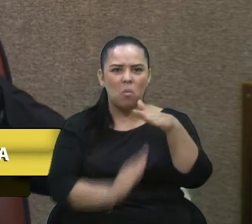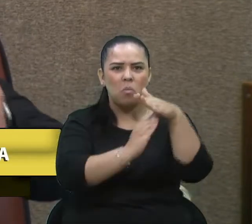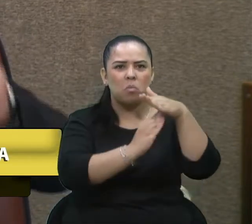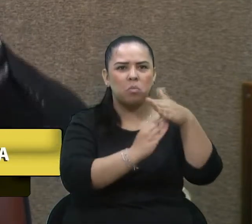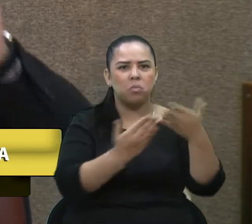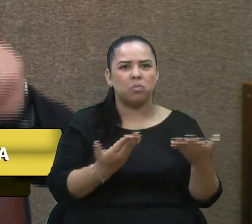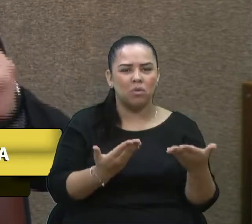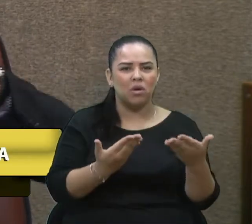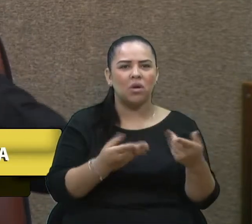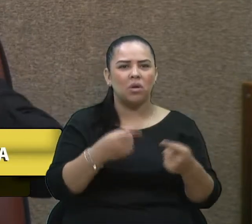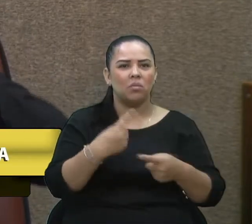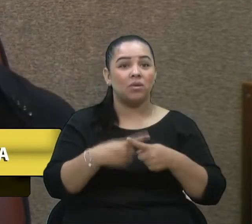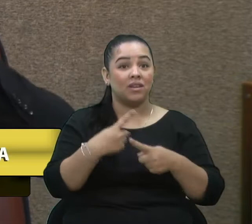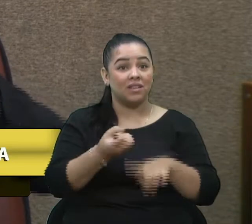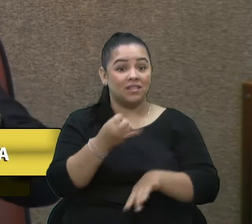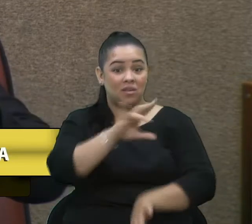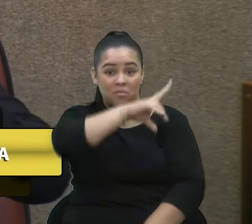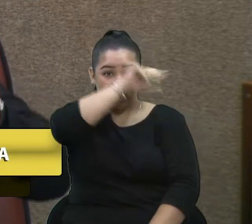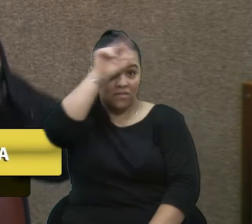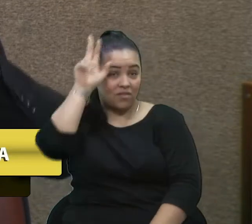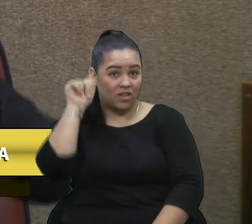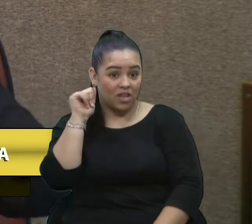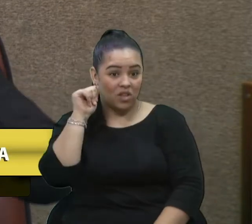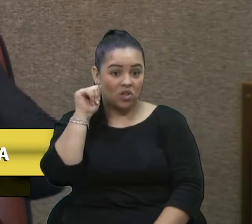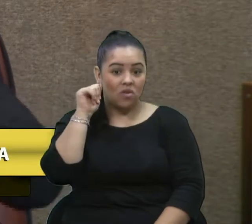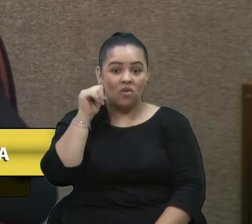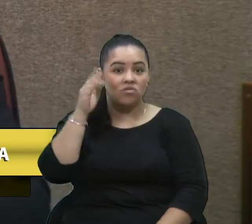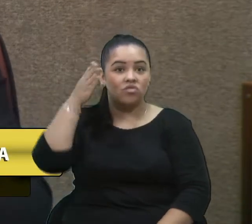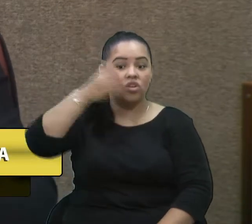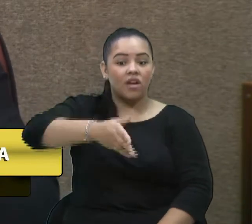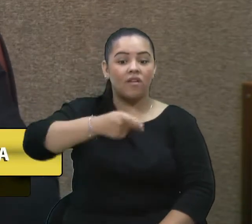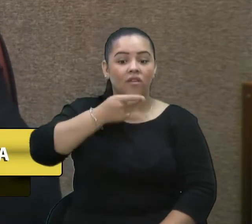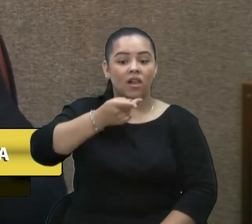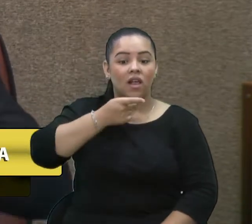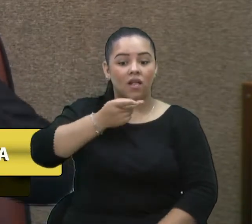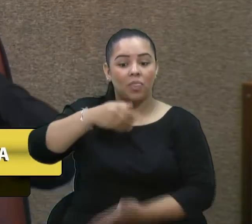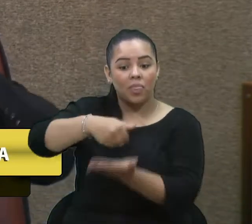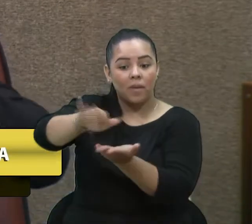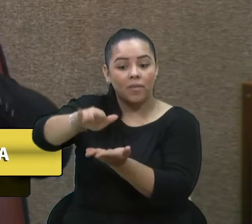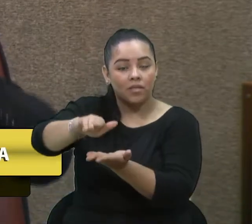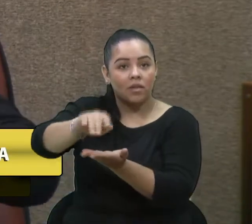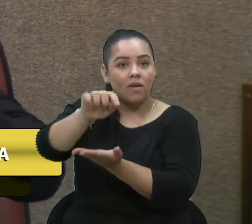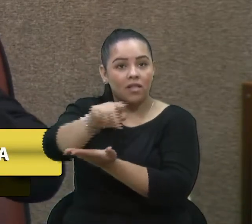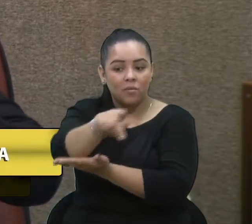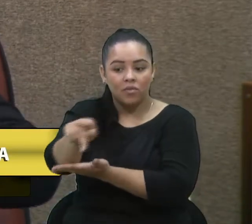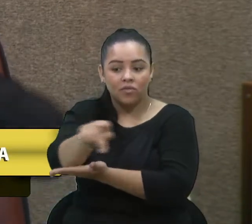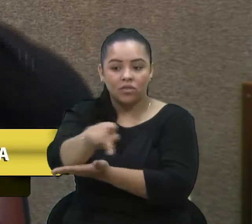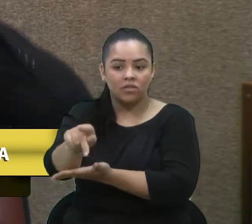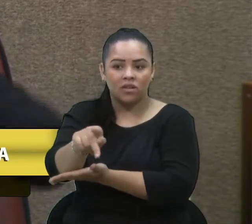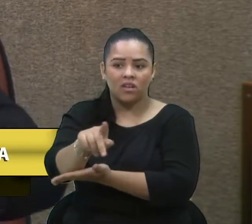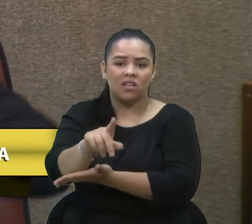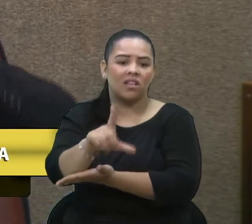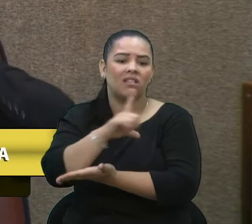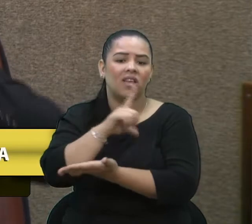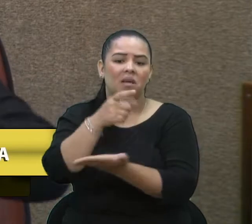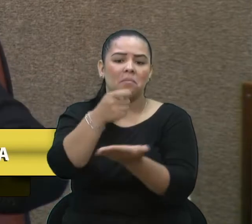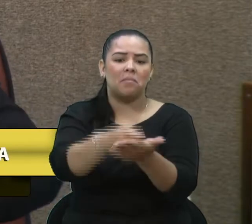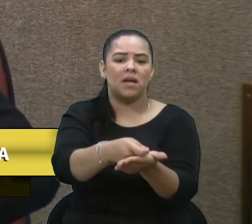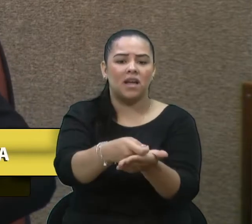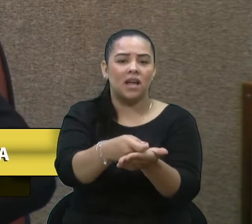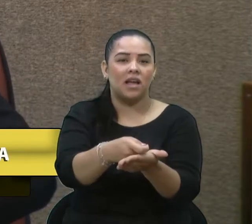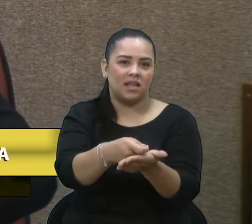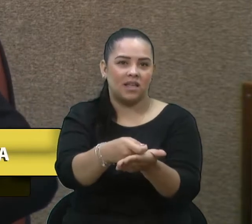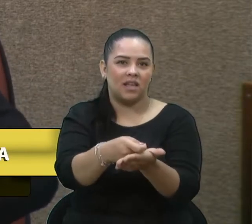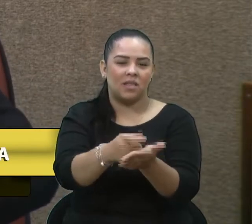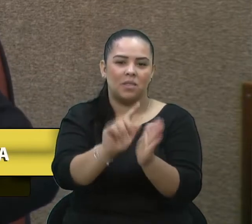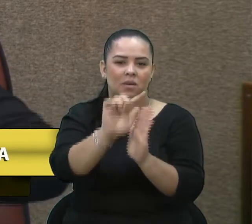se o nosso prefeito tomasse peito e demitisse essa professora, ele estaria a risco de pagar uma indenização milionária para essa